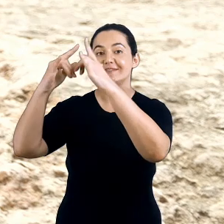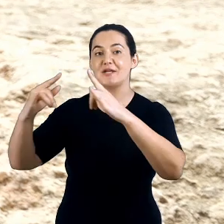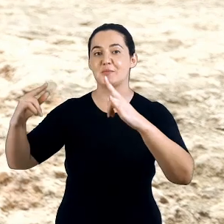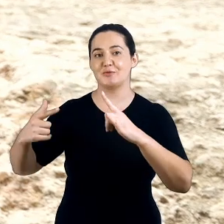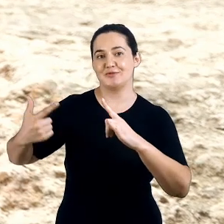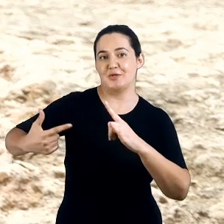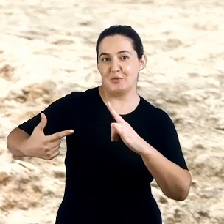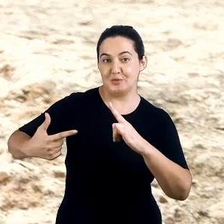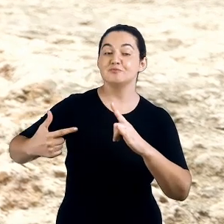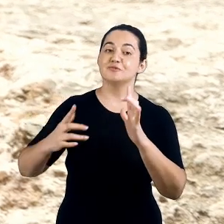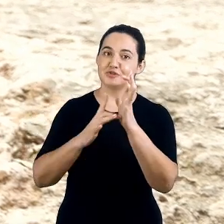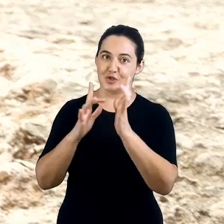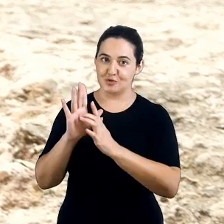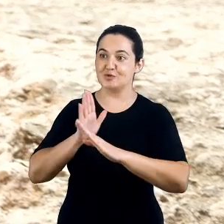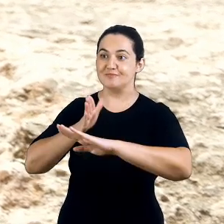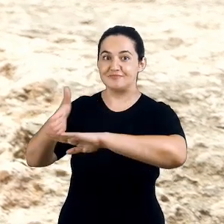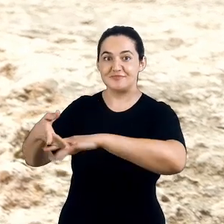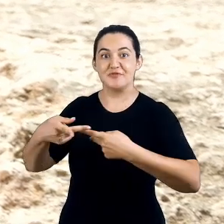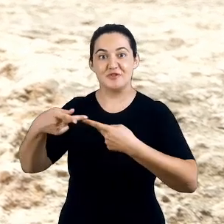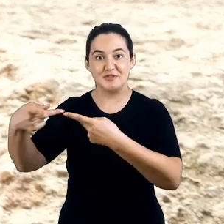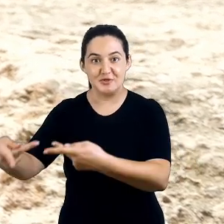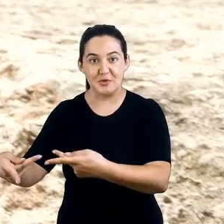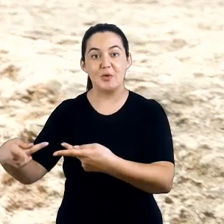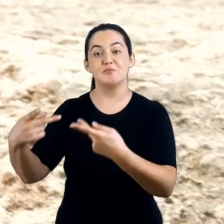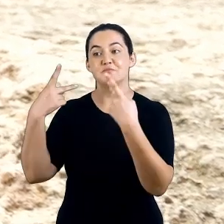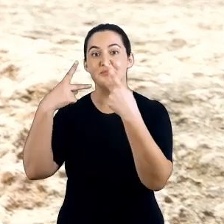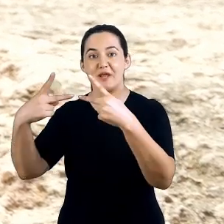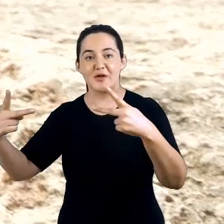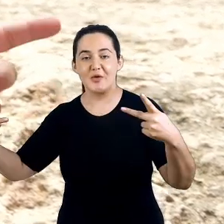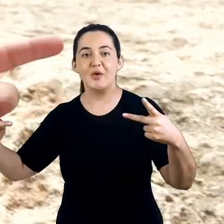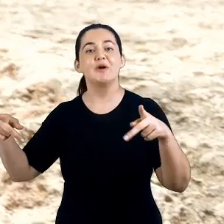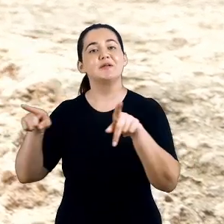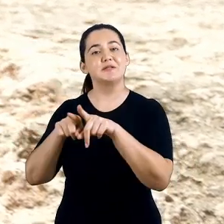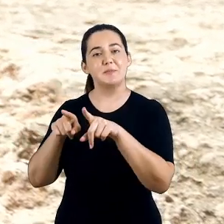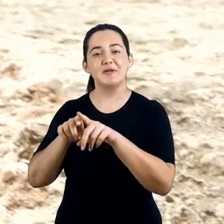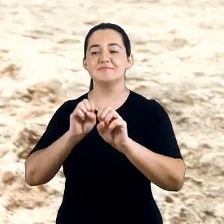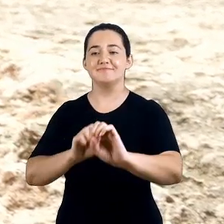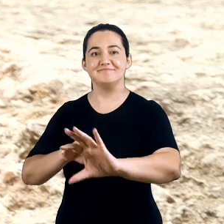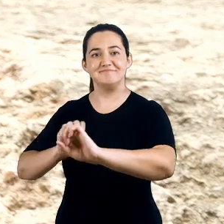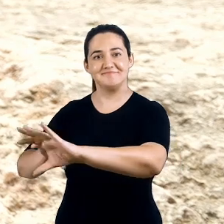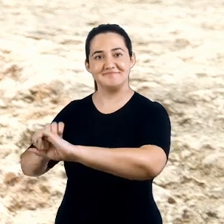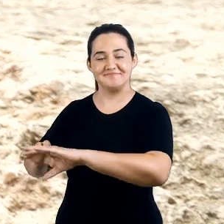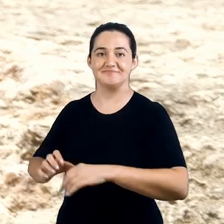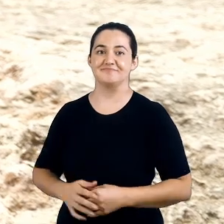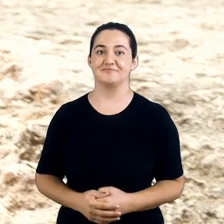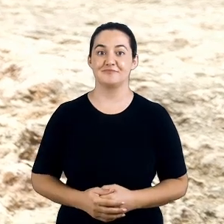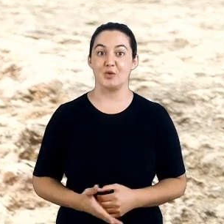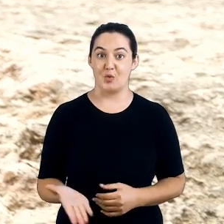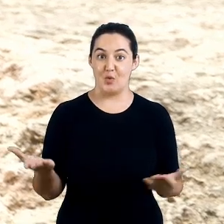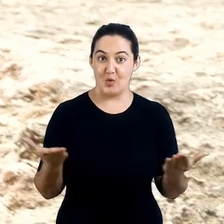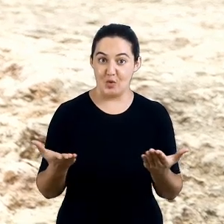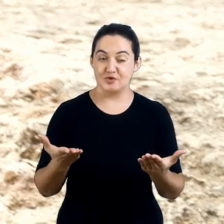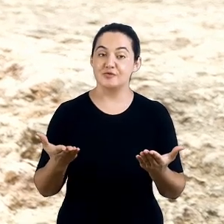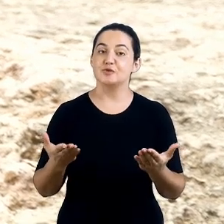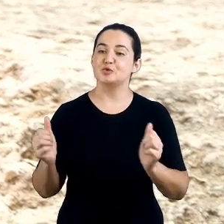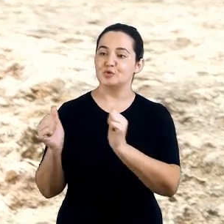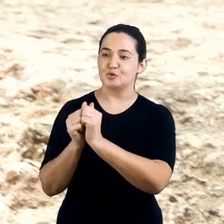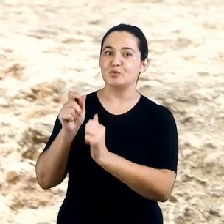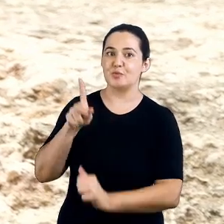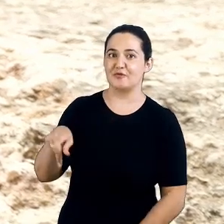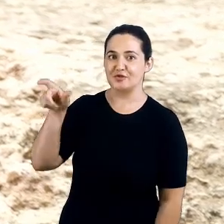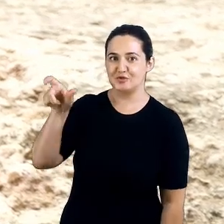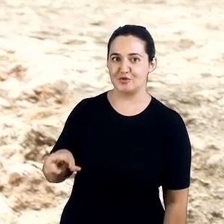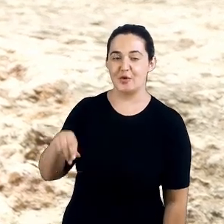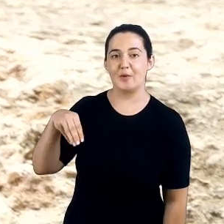visitou e onde ele pregou e deu muitos dos seus ensinamentos. Hoje nós vamos contar novamente com a presença do professor Eyal Meron, que vai